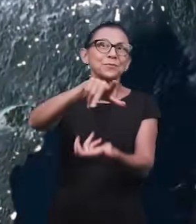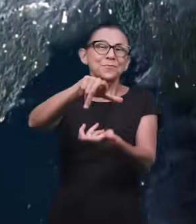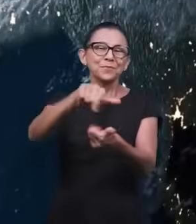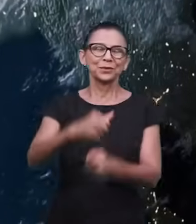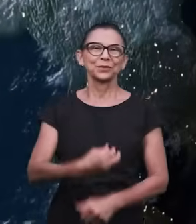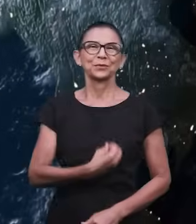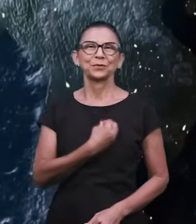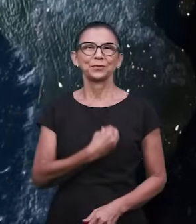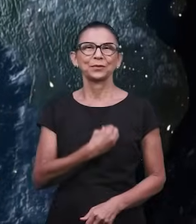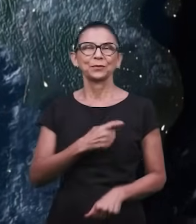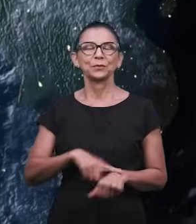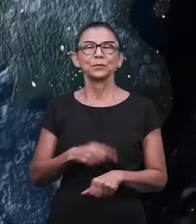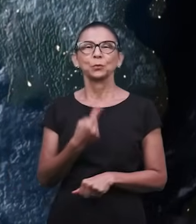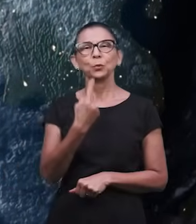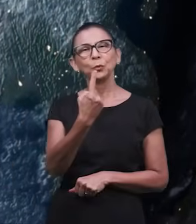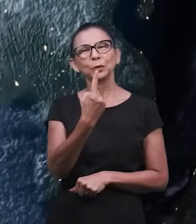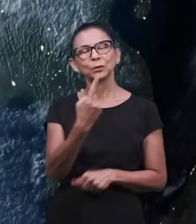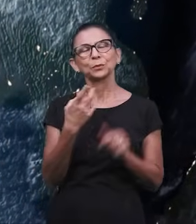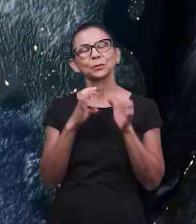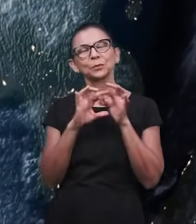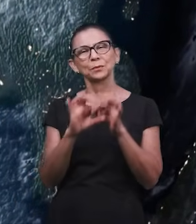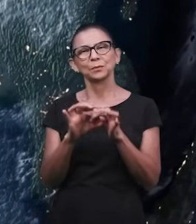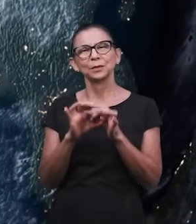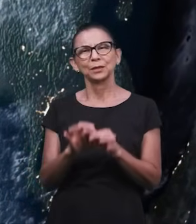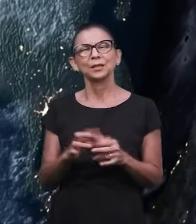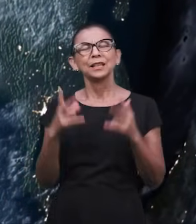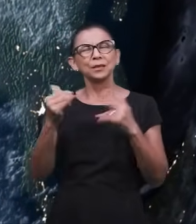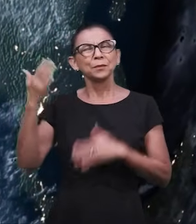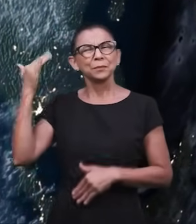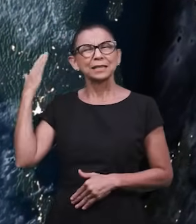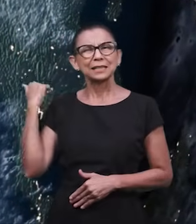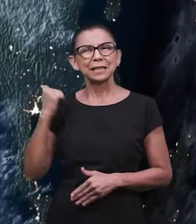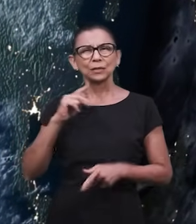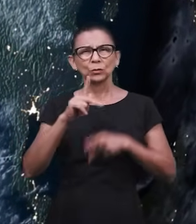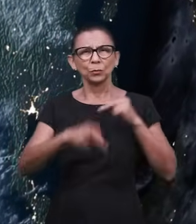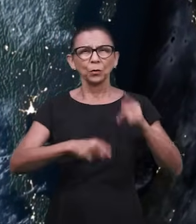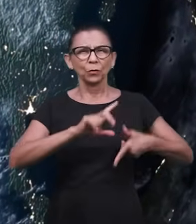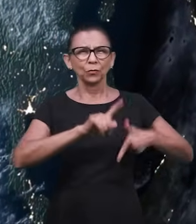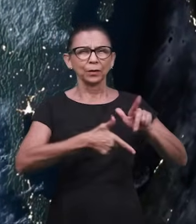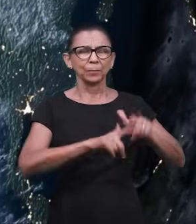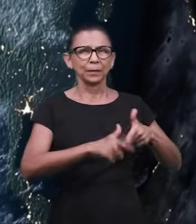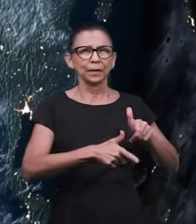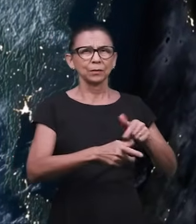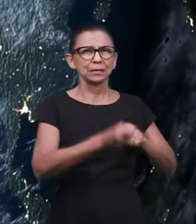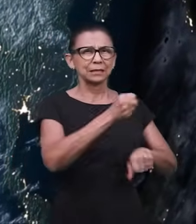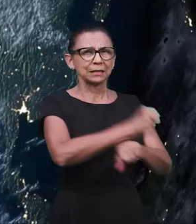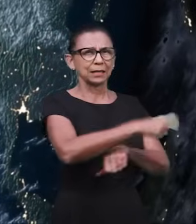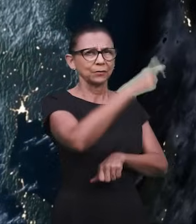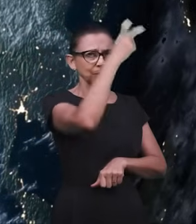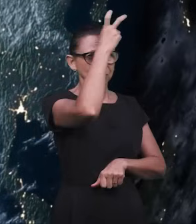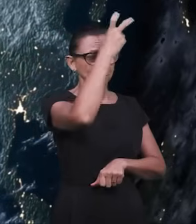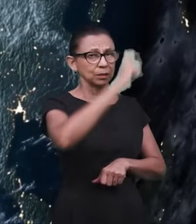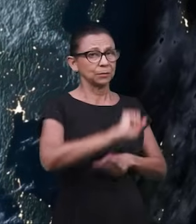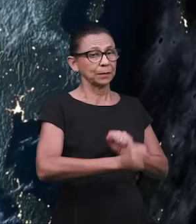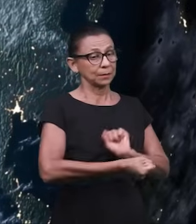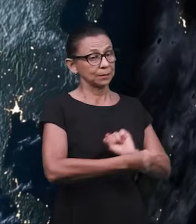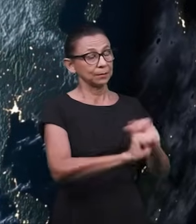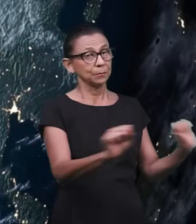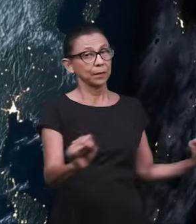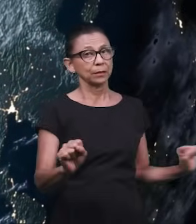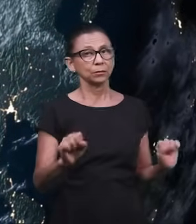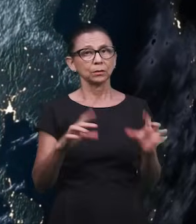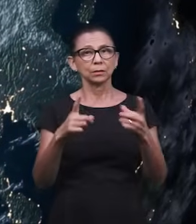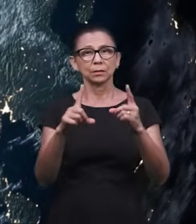planeta vivem um momento de unidade e comunhão, como viveram os hebreus na saída do Egito e os discípulos com o